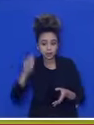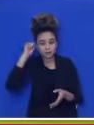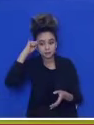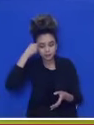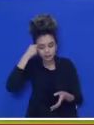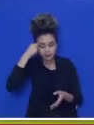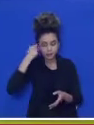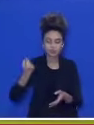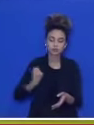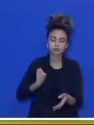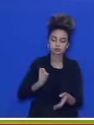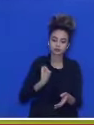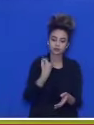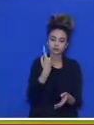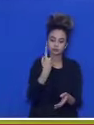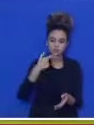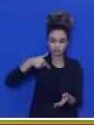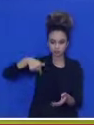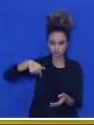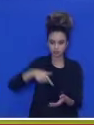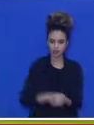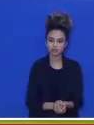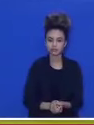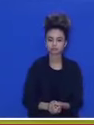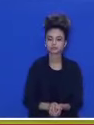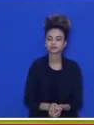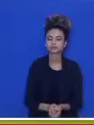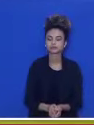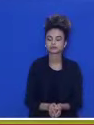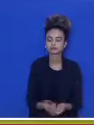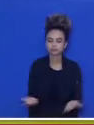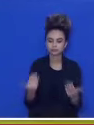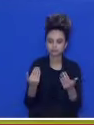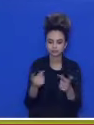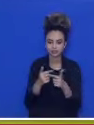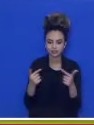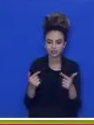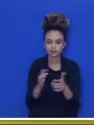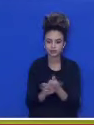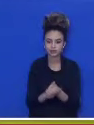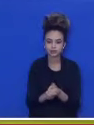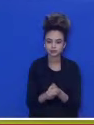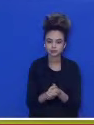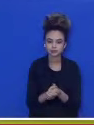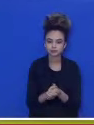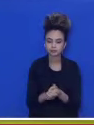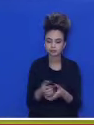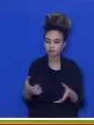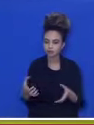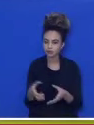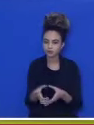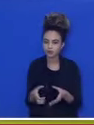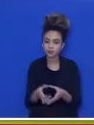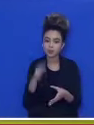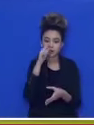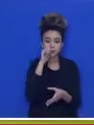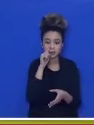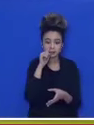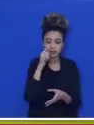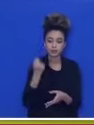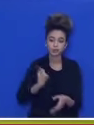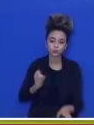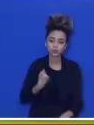17. Preta, 17. O globo girando, você chamando, a sorte chegando. Bola amarela,